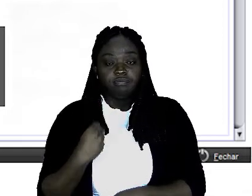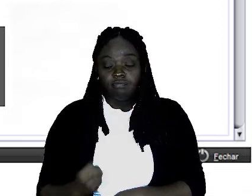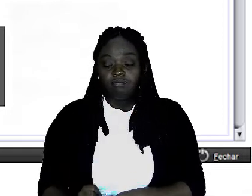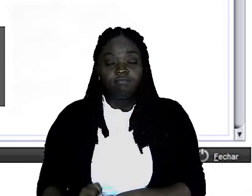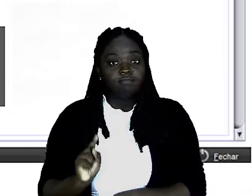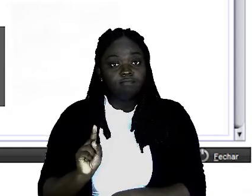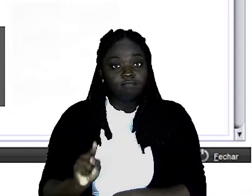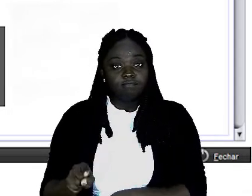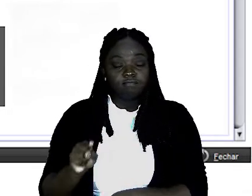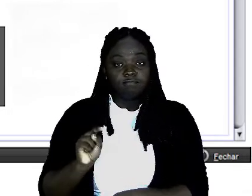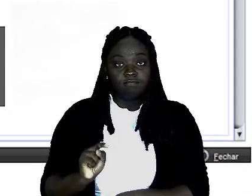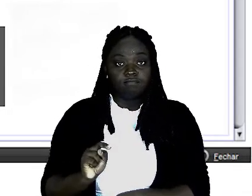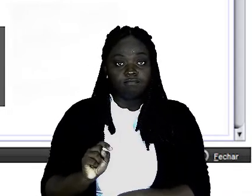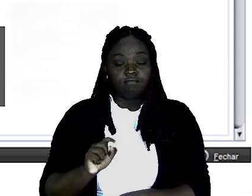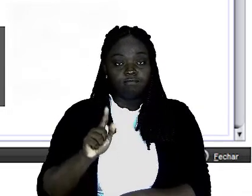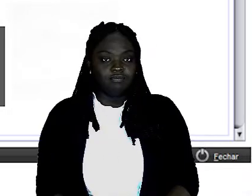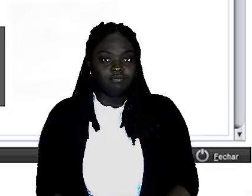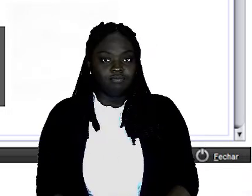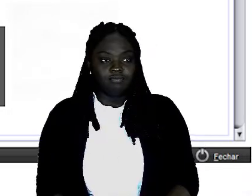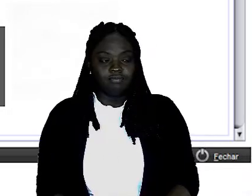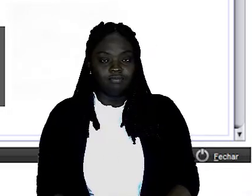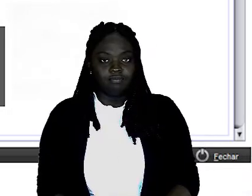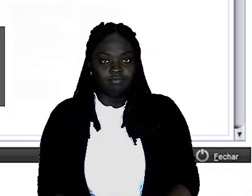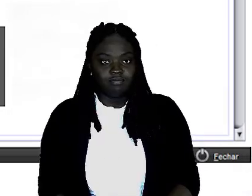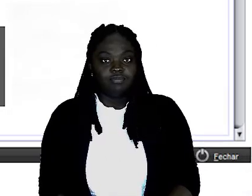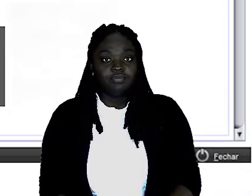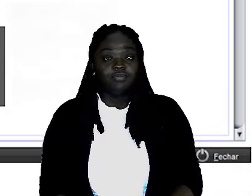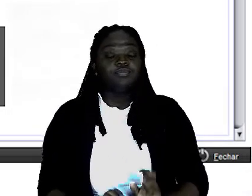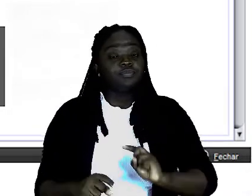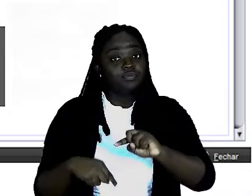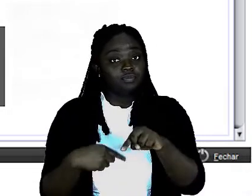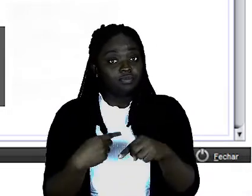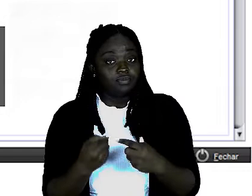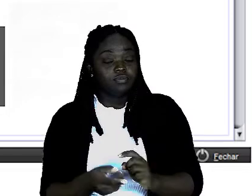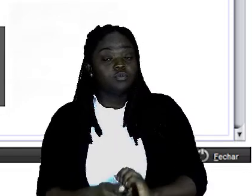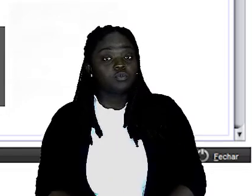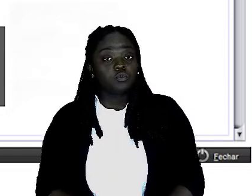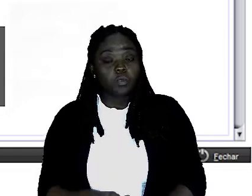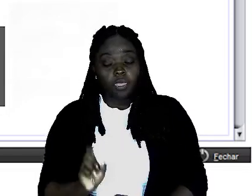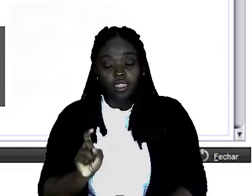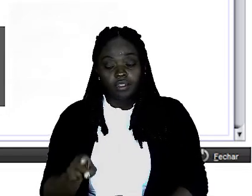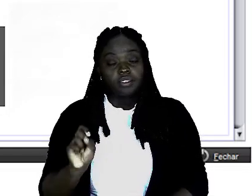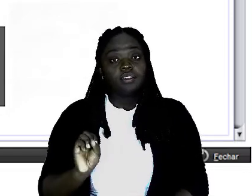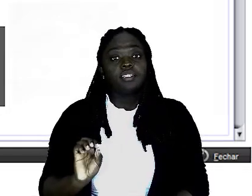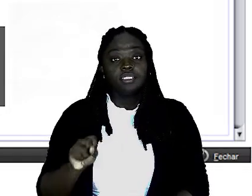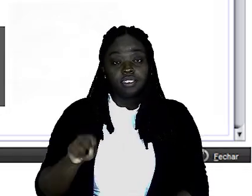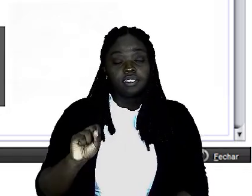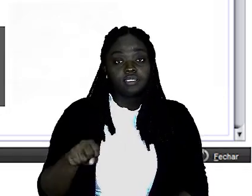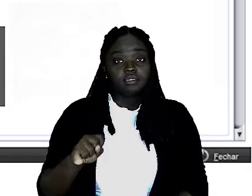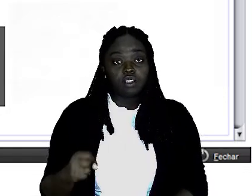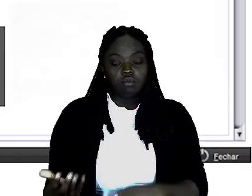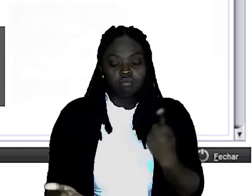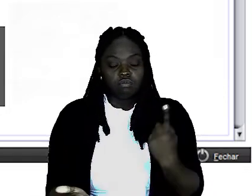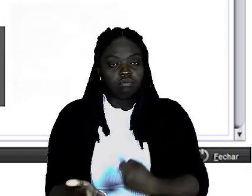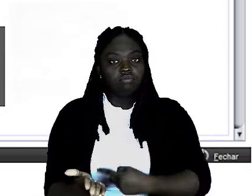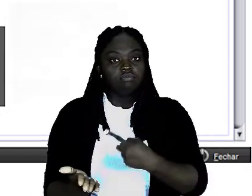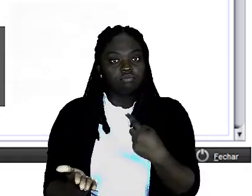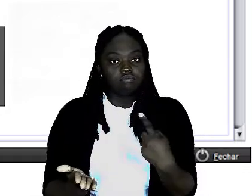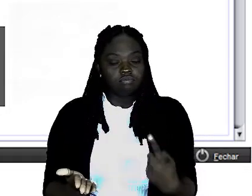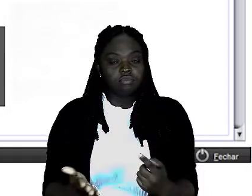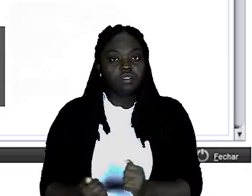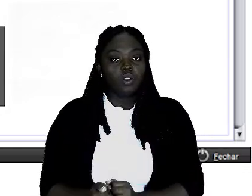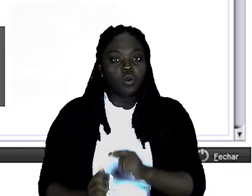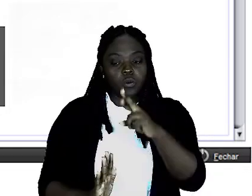Clique em Gerar. Em seguida, clique em Sim para confirmar a geração